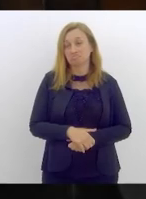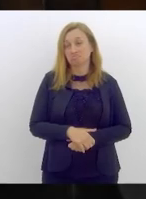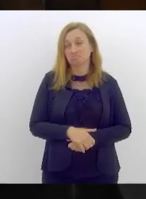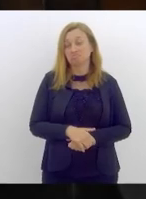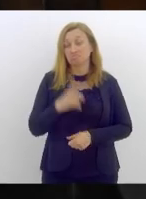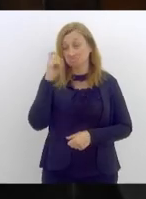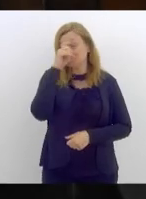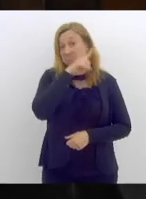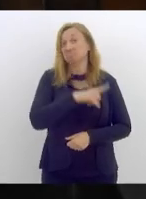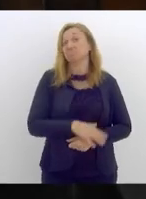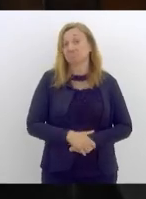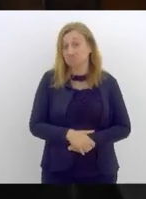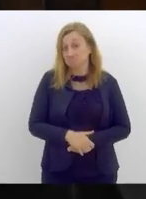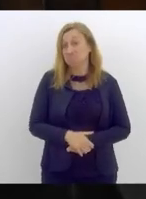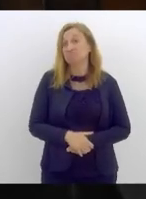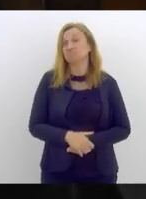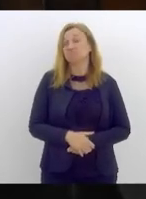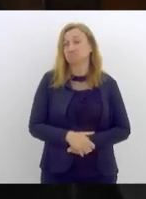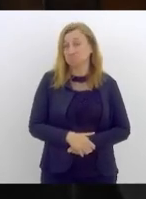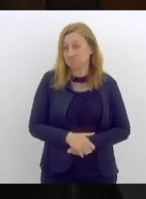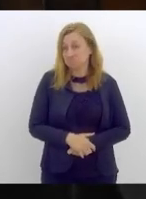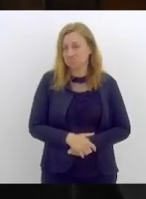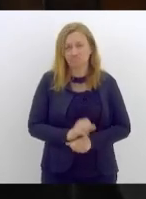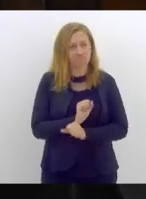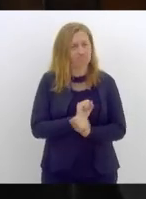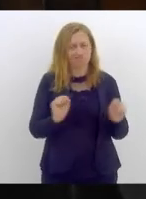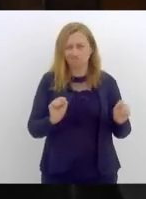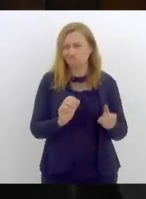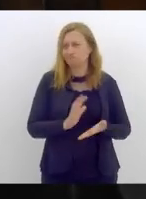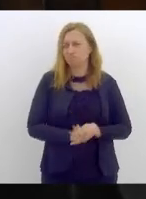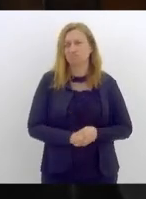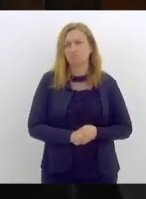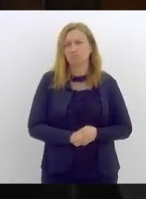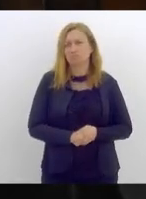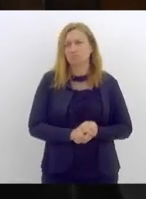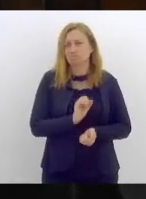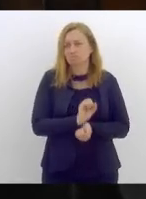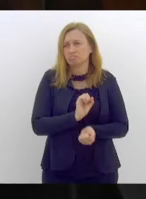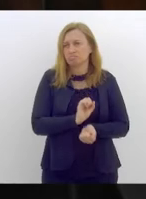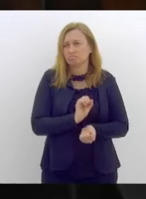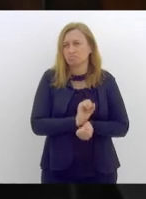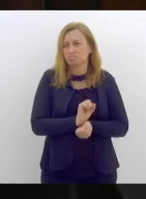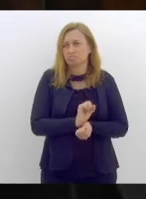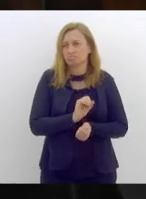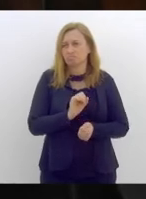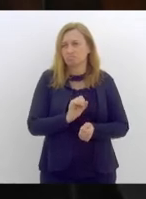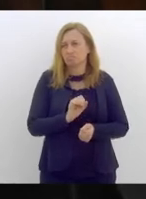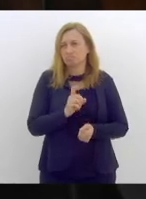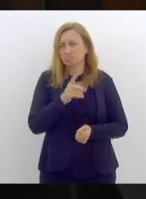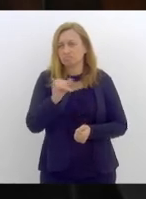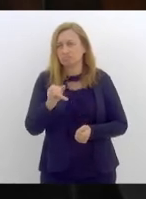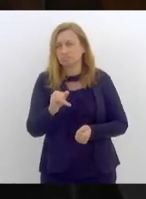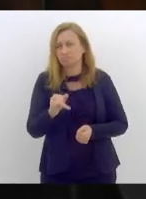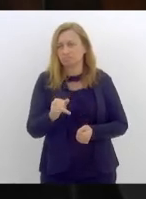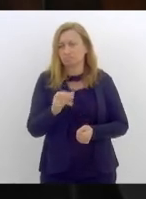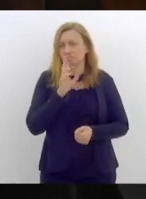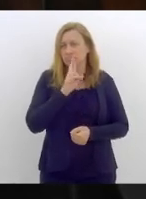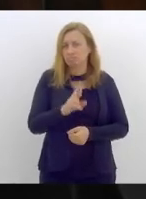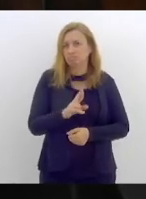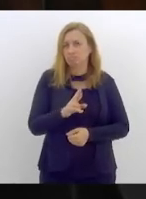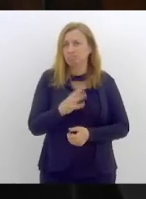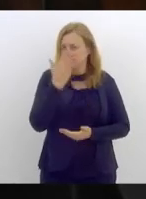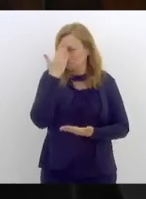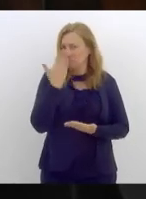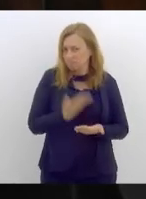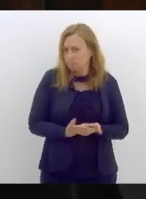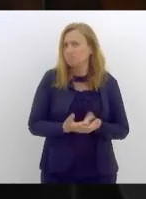difícil não é possível antecipar um resultado Com certeza de maneira assertiva eu